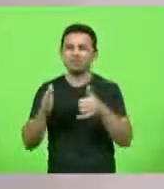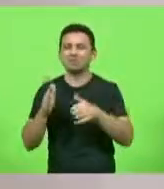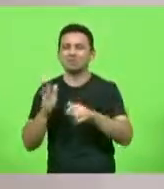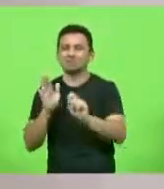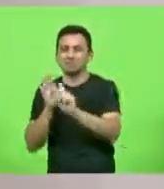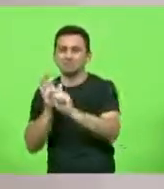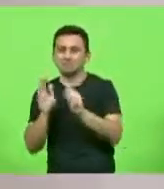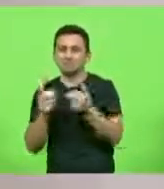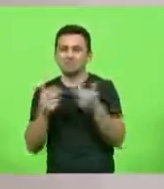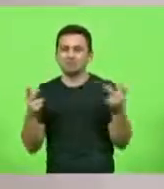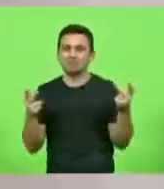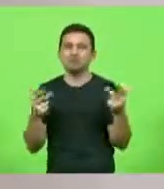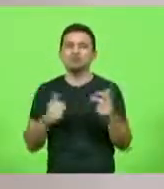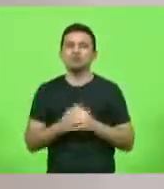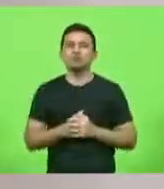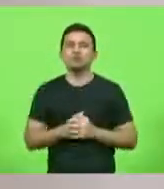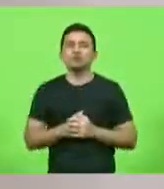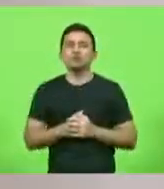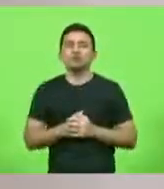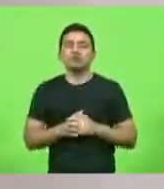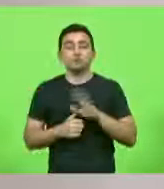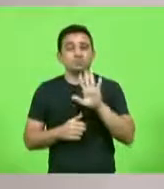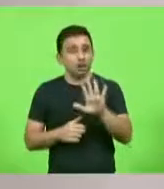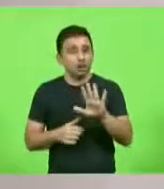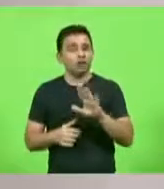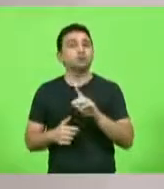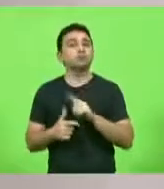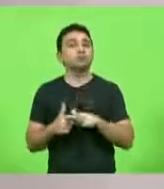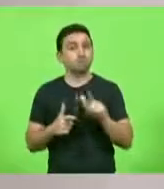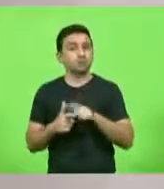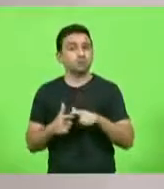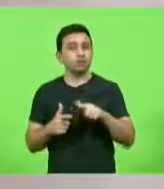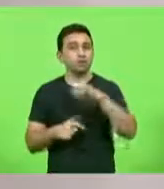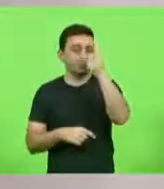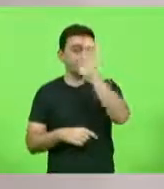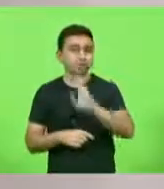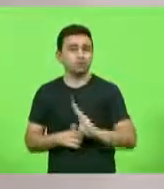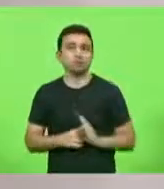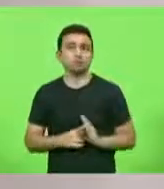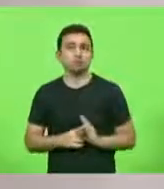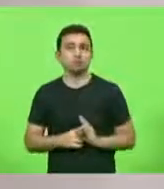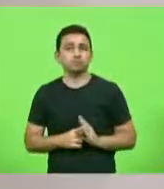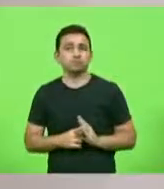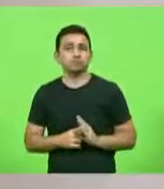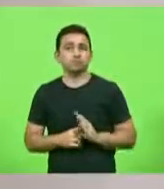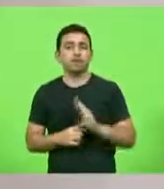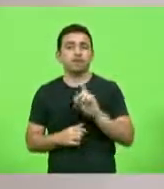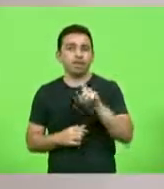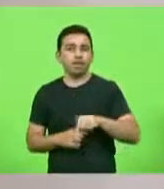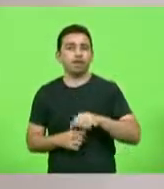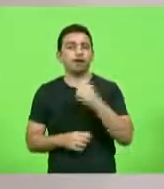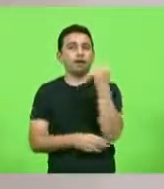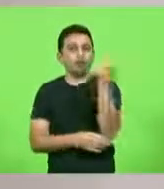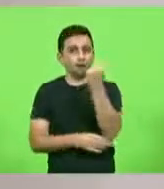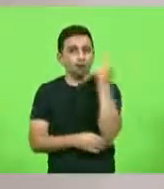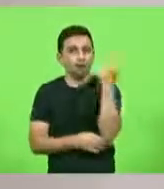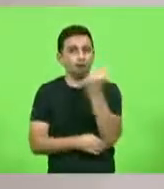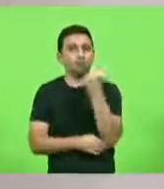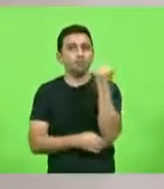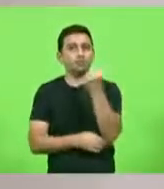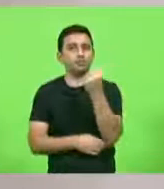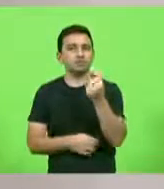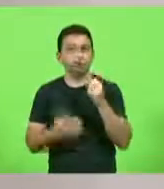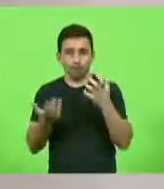que estão presos, mas a situação do nosso país é muito grave. Se